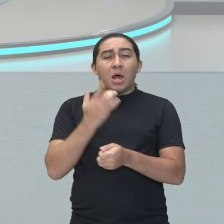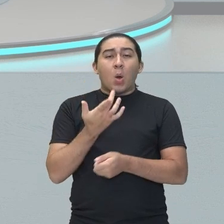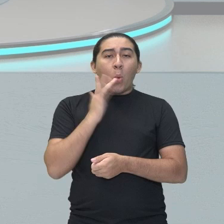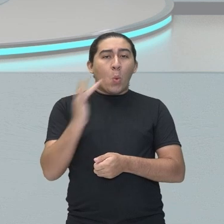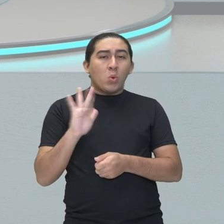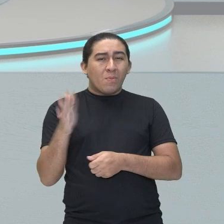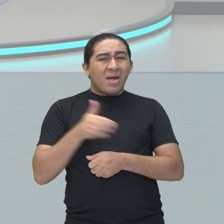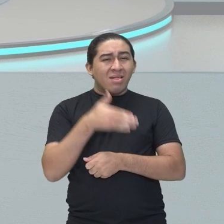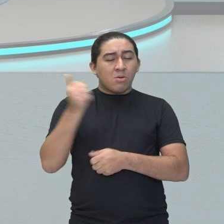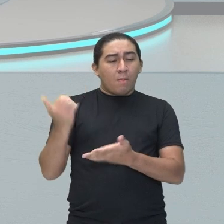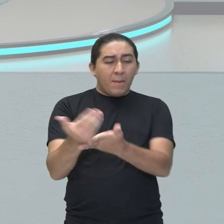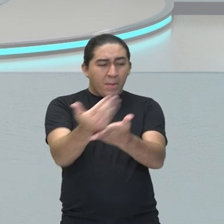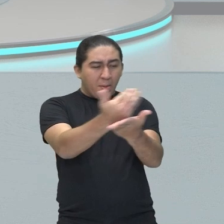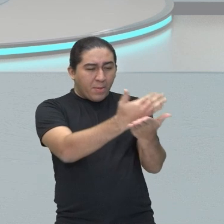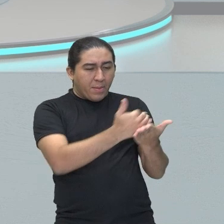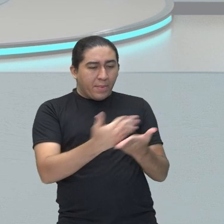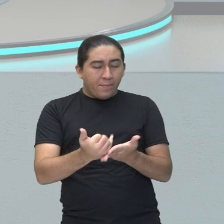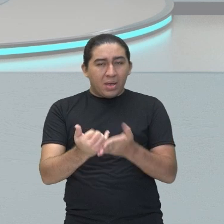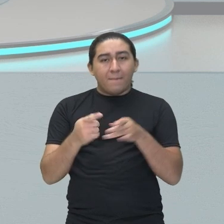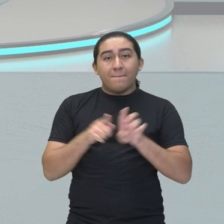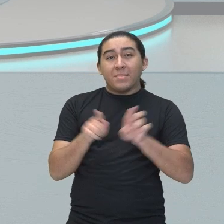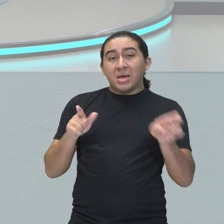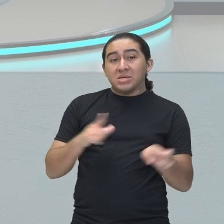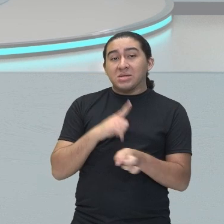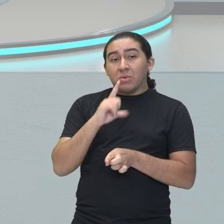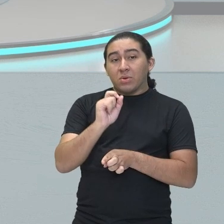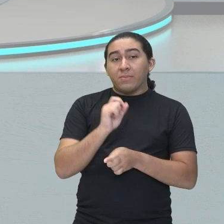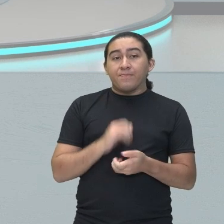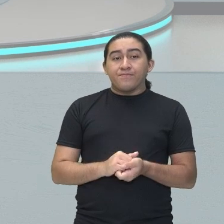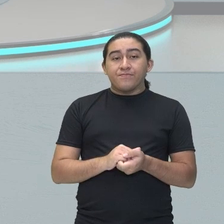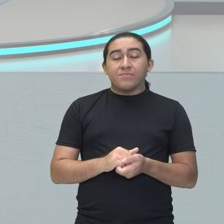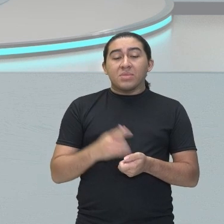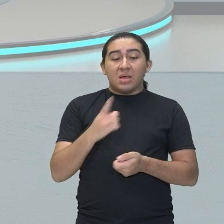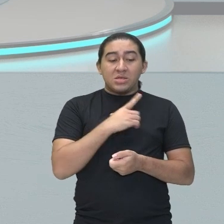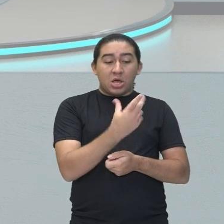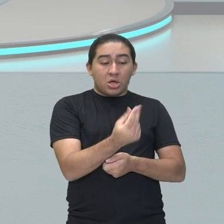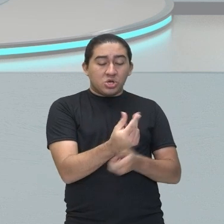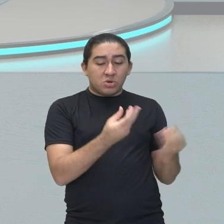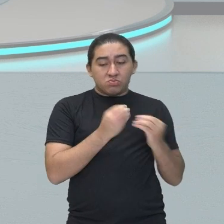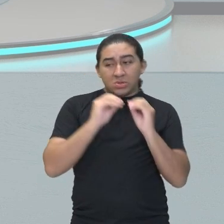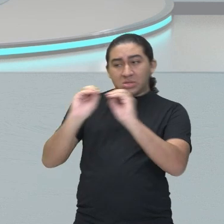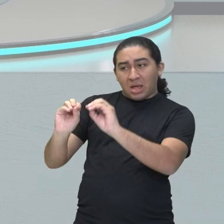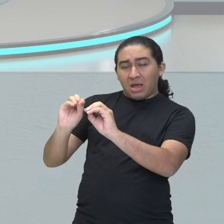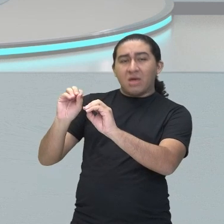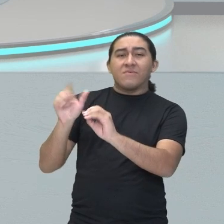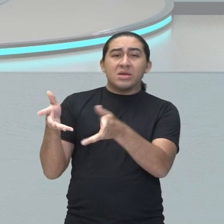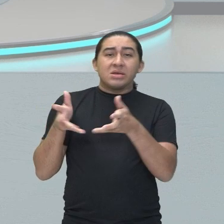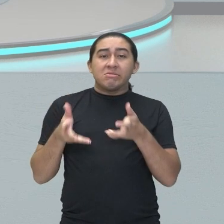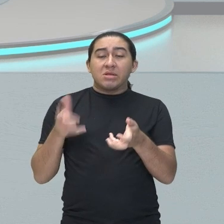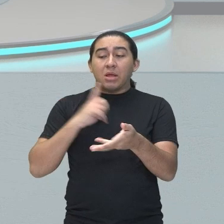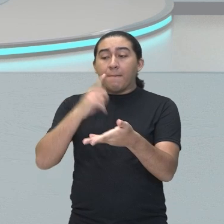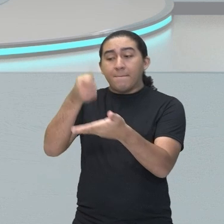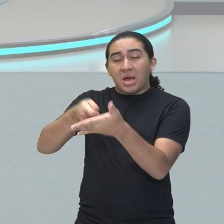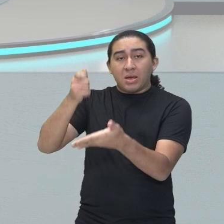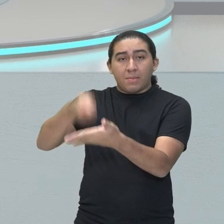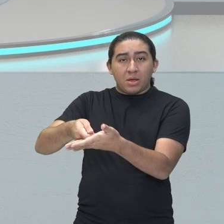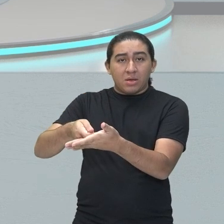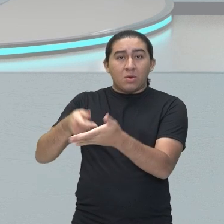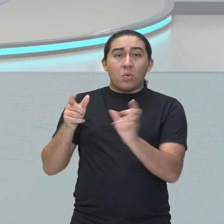extraísse mais ouro. E quando não dava aquela quantia que eles tinham determinado, que tinha que mandar para